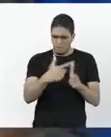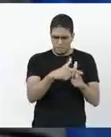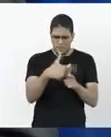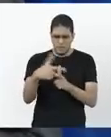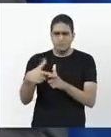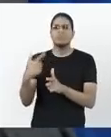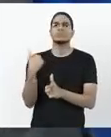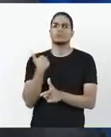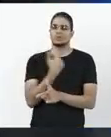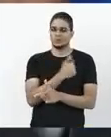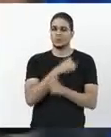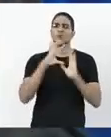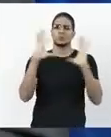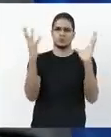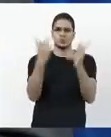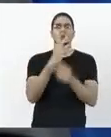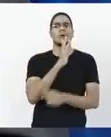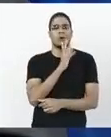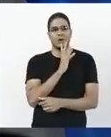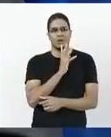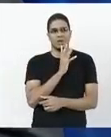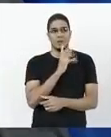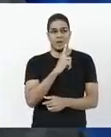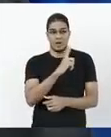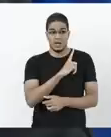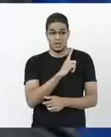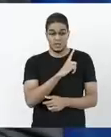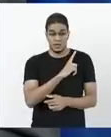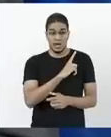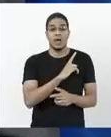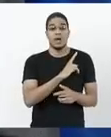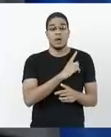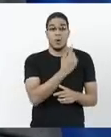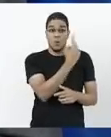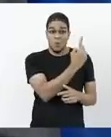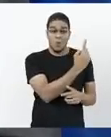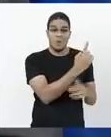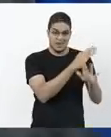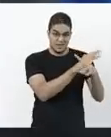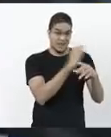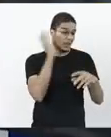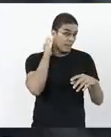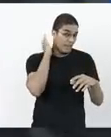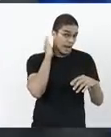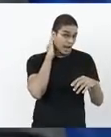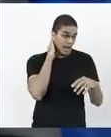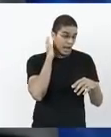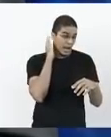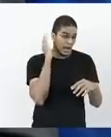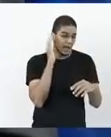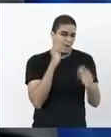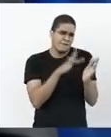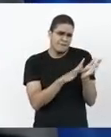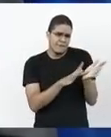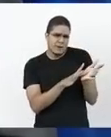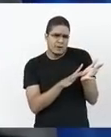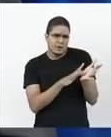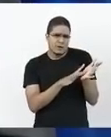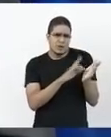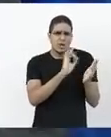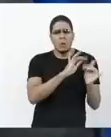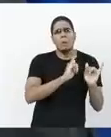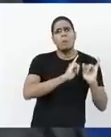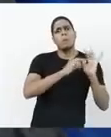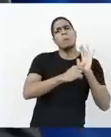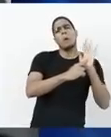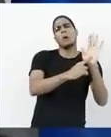falada como uma fábula pelos meios de comunicação, mas há uma Belém real, com